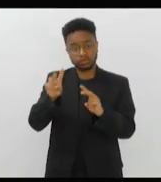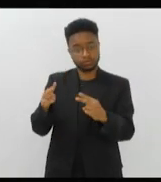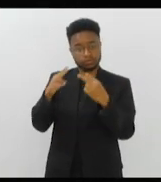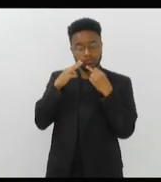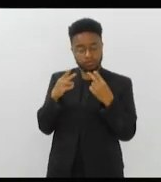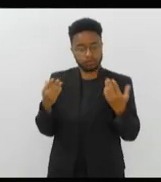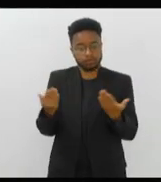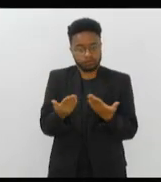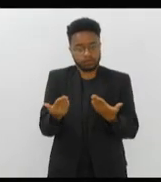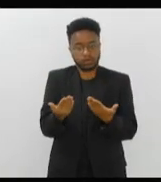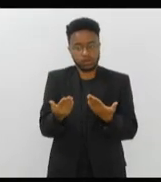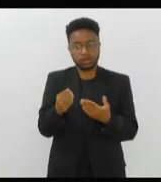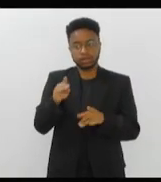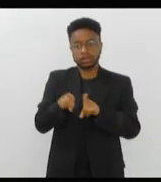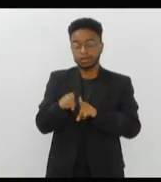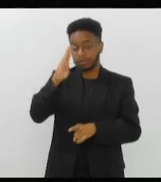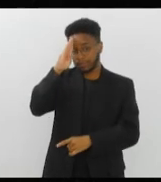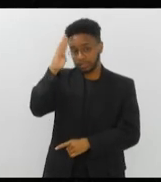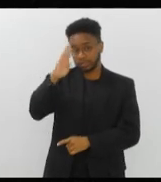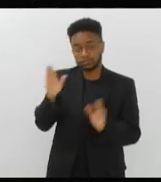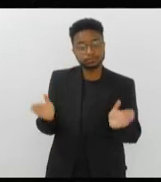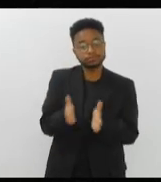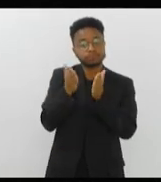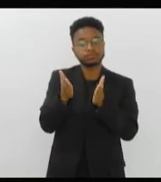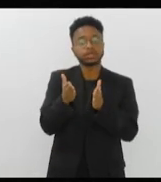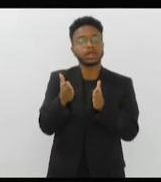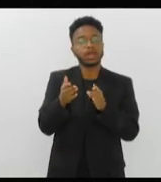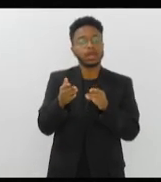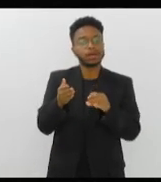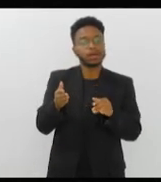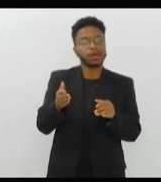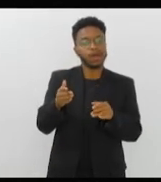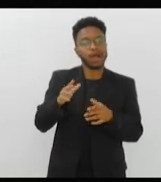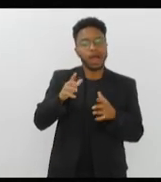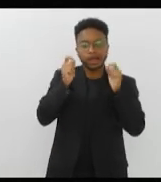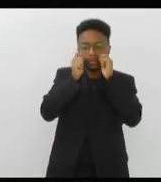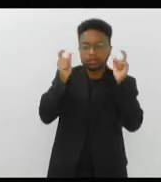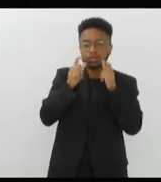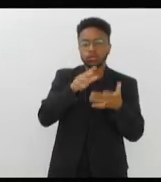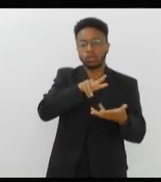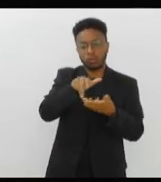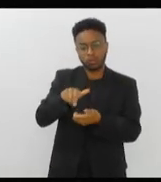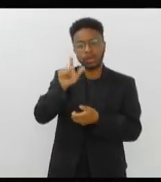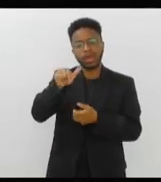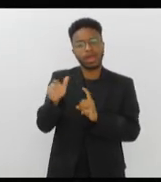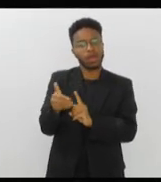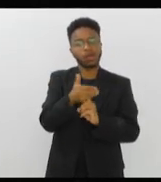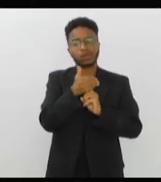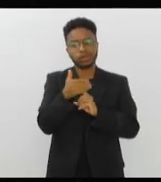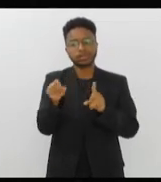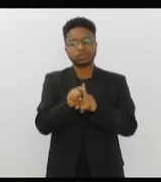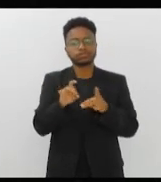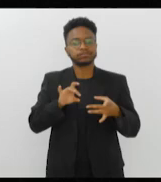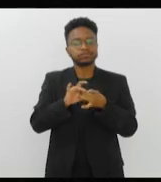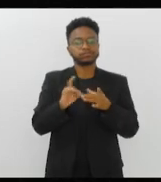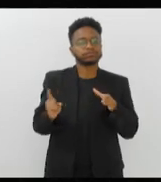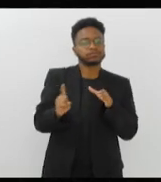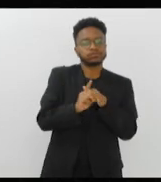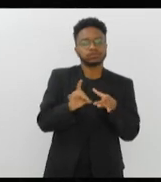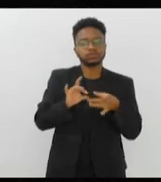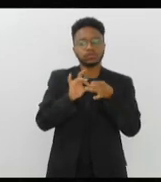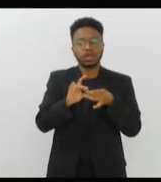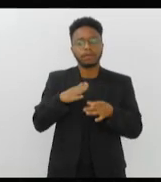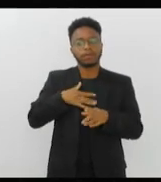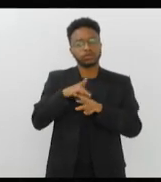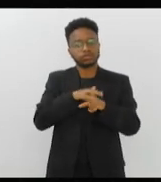vejo. Principalmente aquelas que me despertaram para um mundo que é muito singelo, acalentador, acolhedor e pertencente, que são meus irmãos e